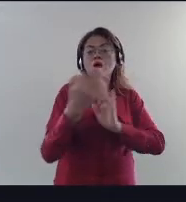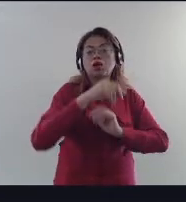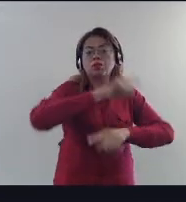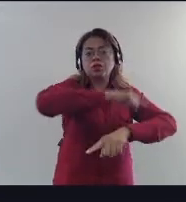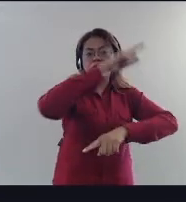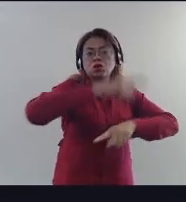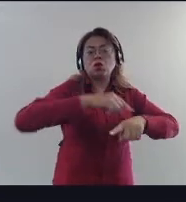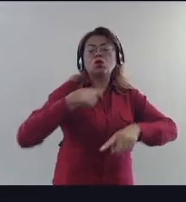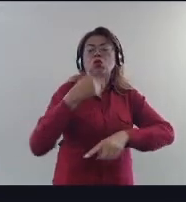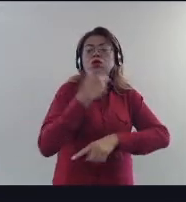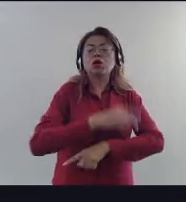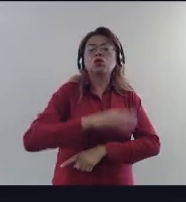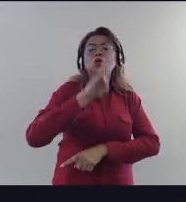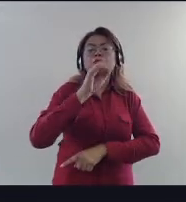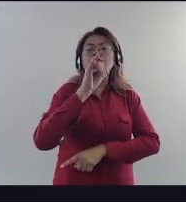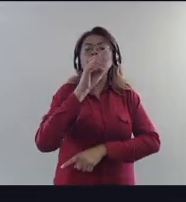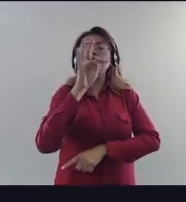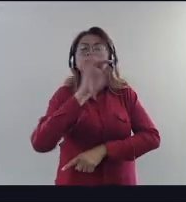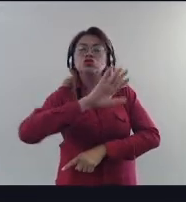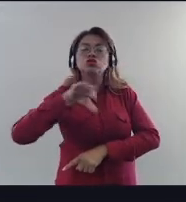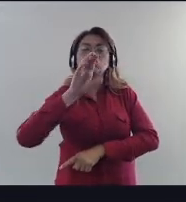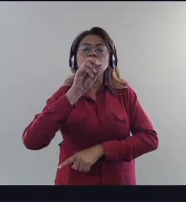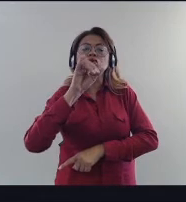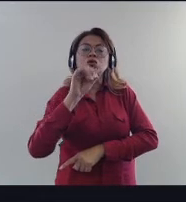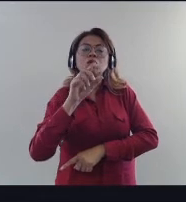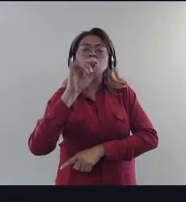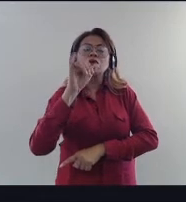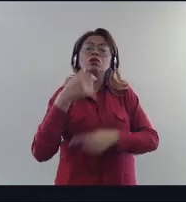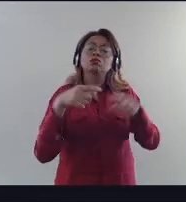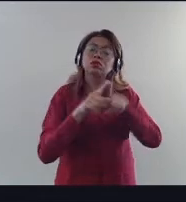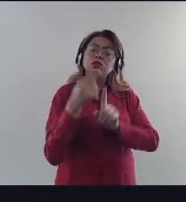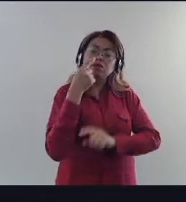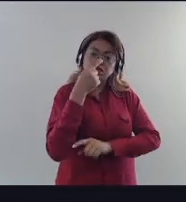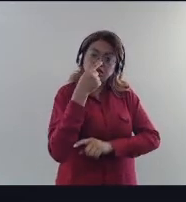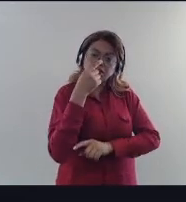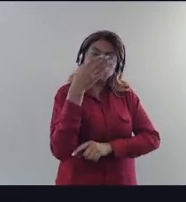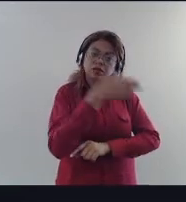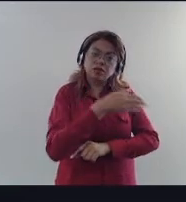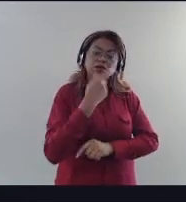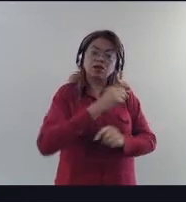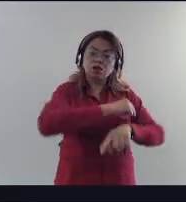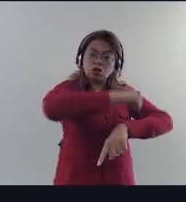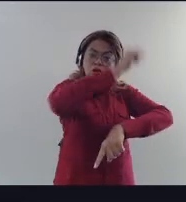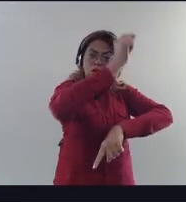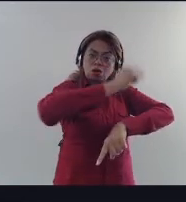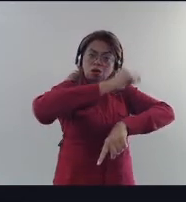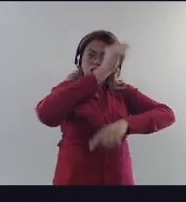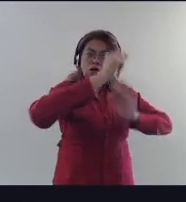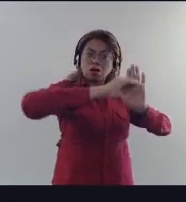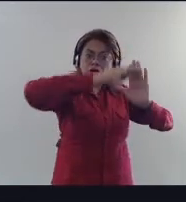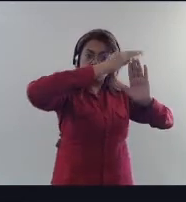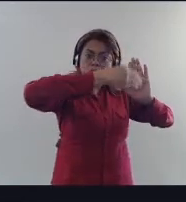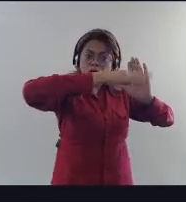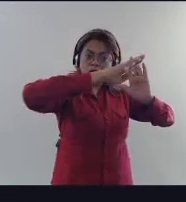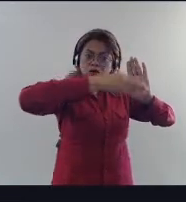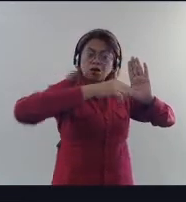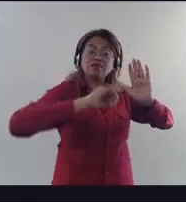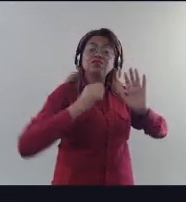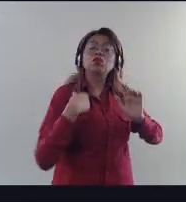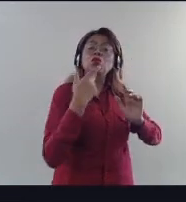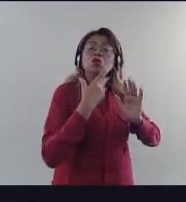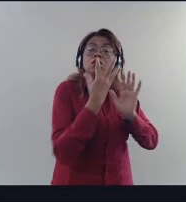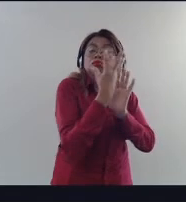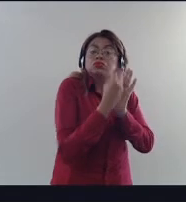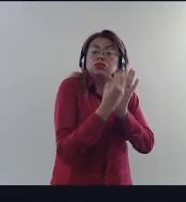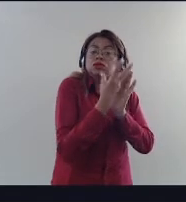Bitcoin, a gente pode ver exatamente que o gráfico seguiu mais ou menos o ciclo de moda